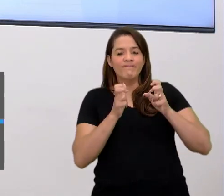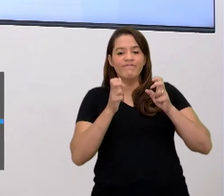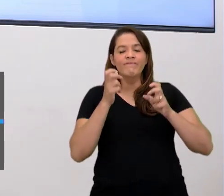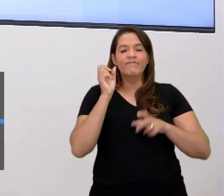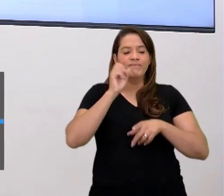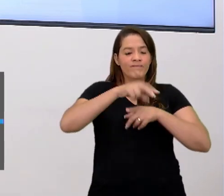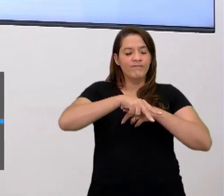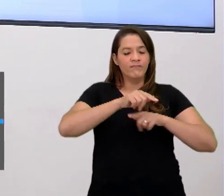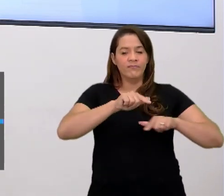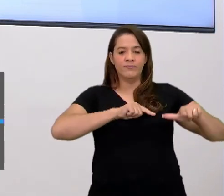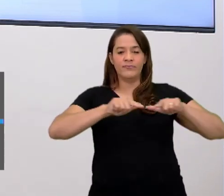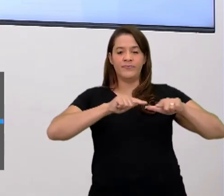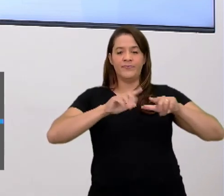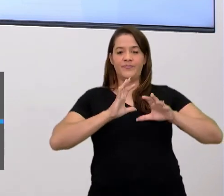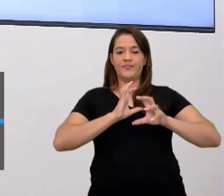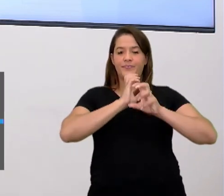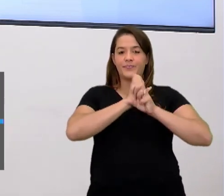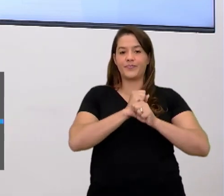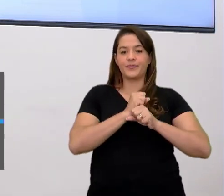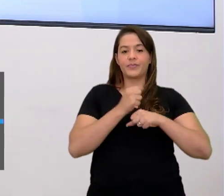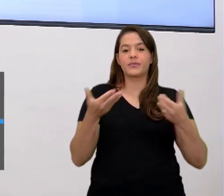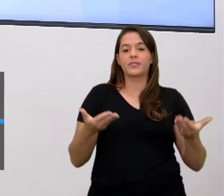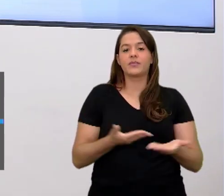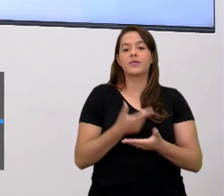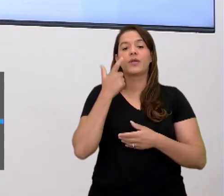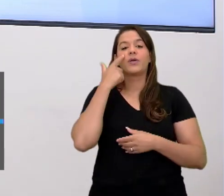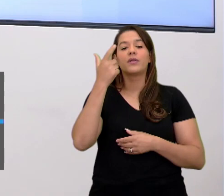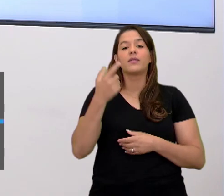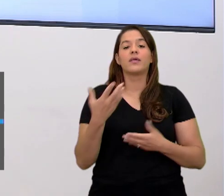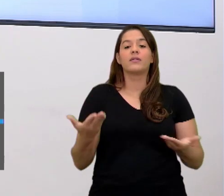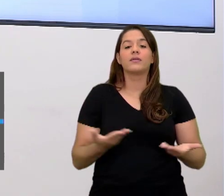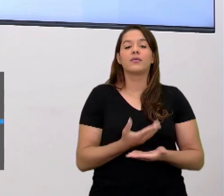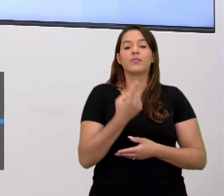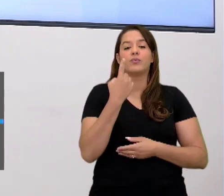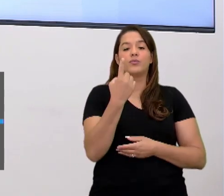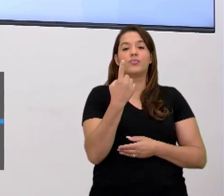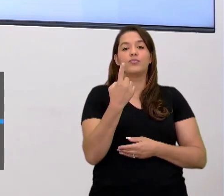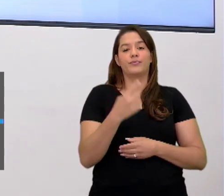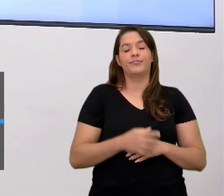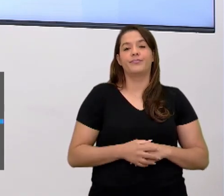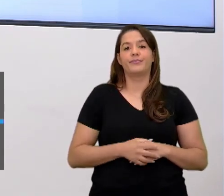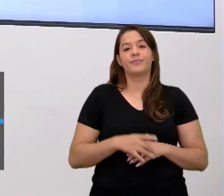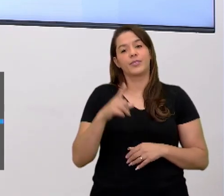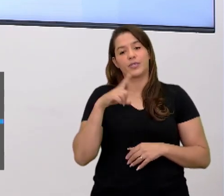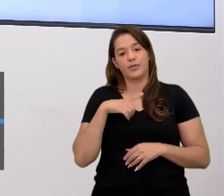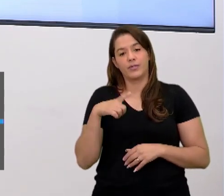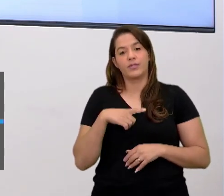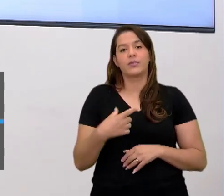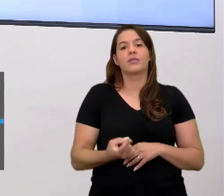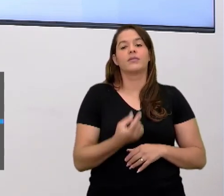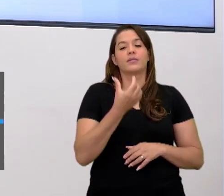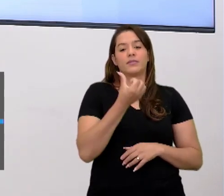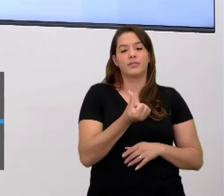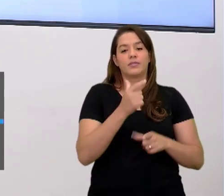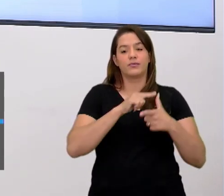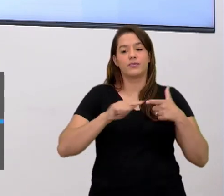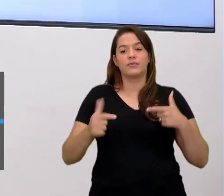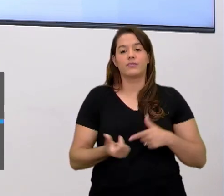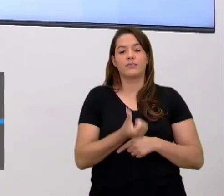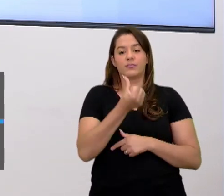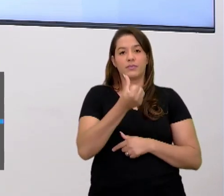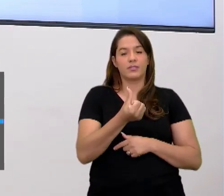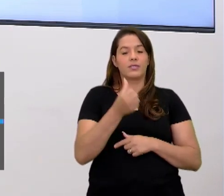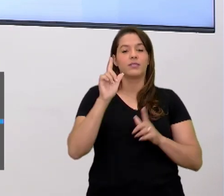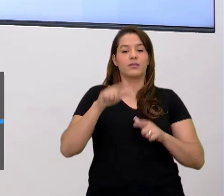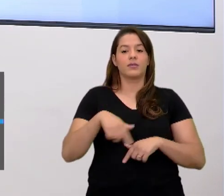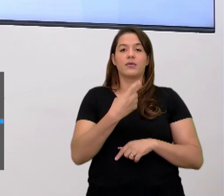ocupação, agora com essa informação ele daria o quê? Ele daria 1. porque eu teria 6 dividido por 6, 1 inteiro,